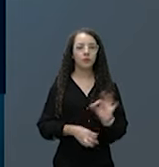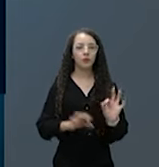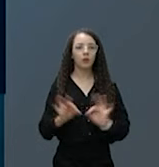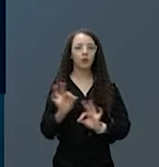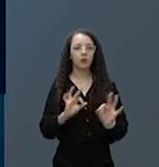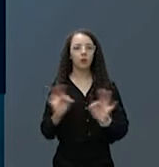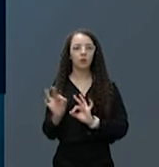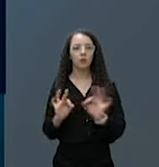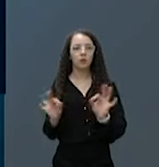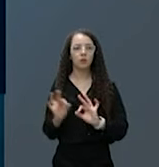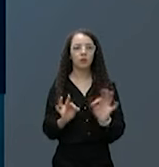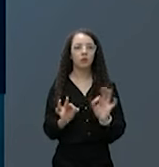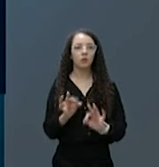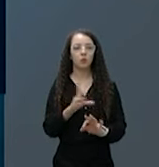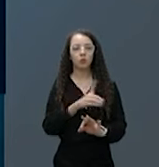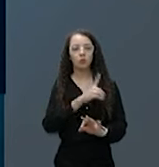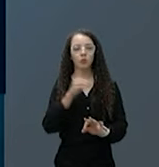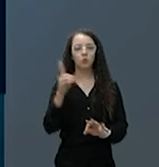ao 18.